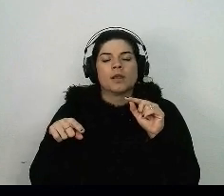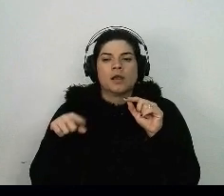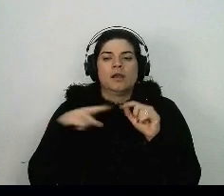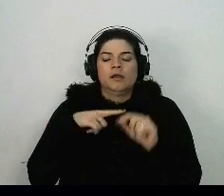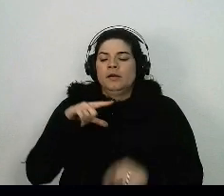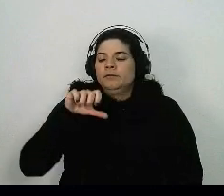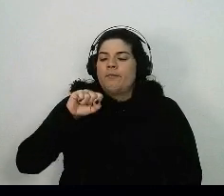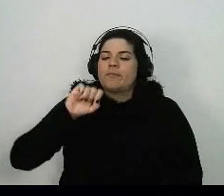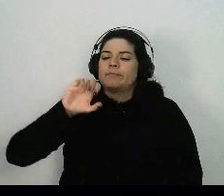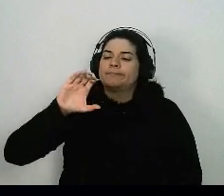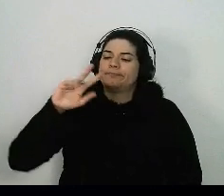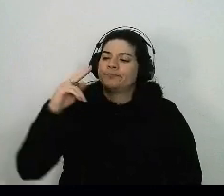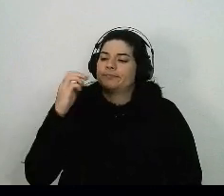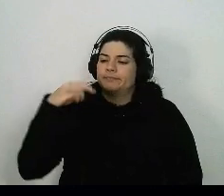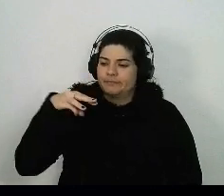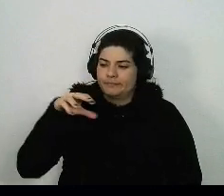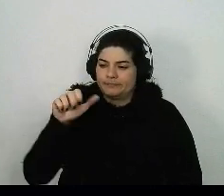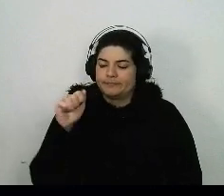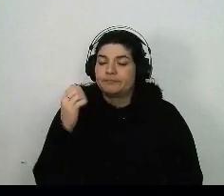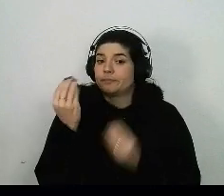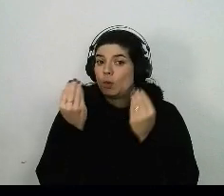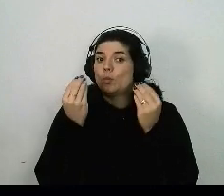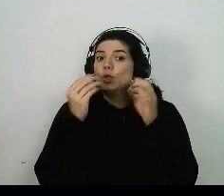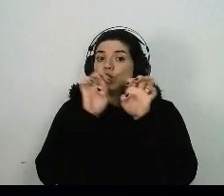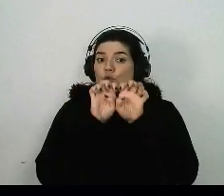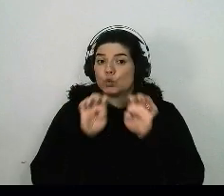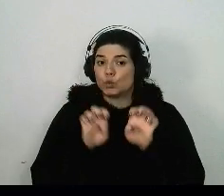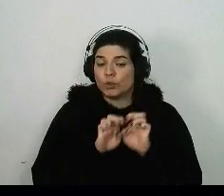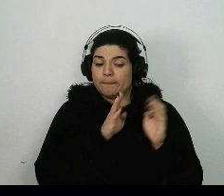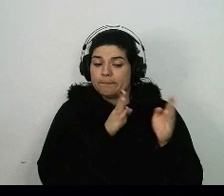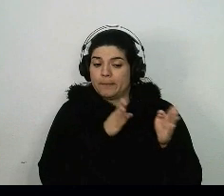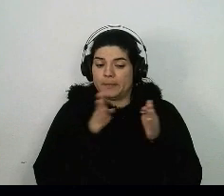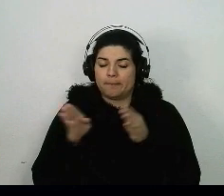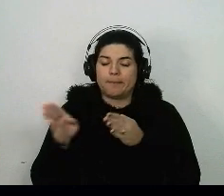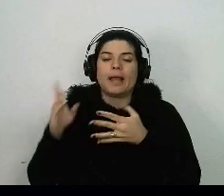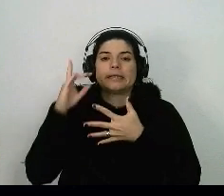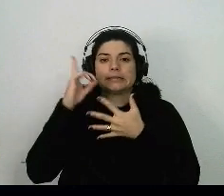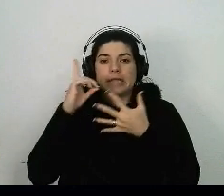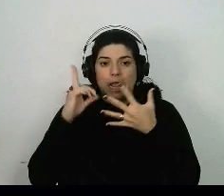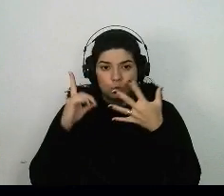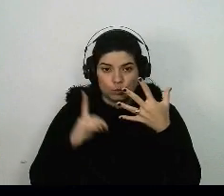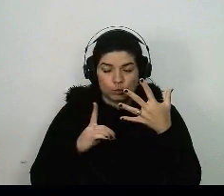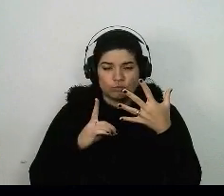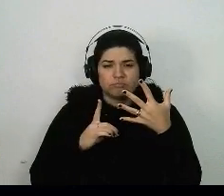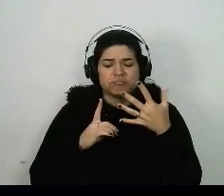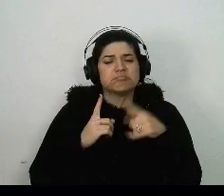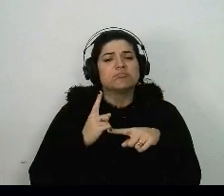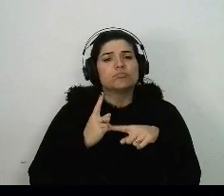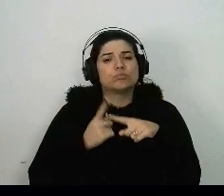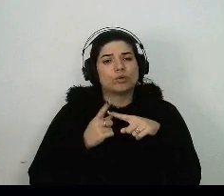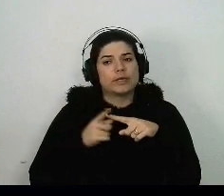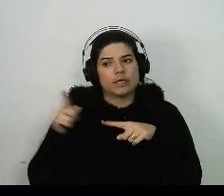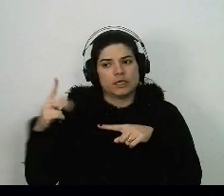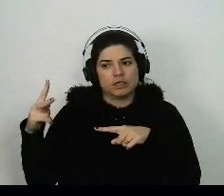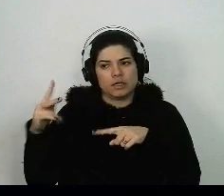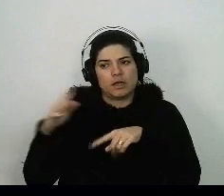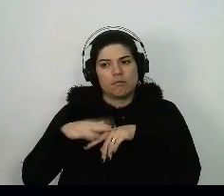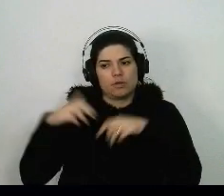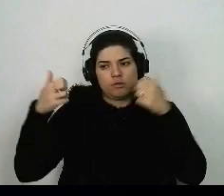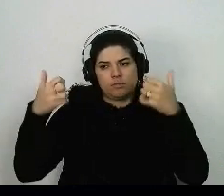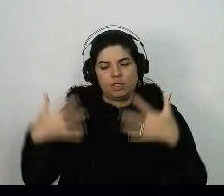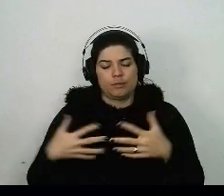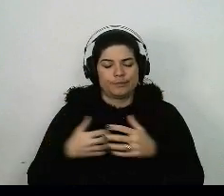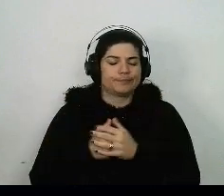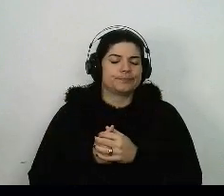dados ficaram estruturados. E por quê, né? Igual a Van falou, a gente, né, como